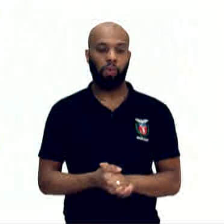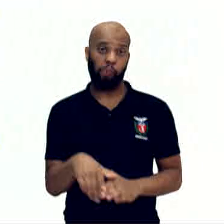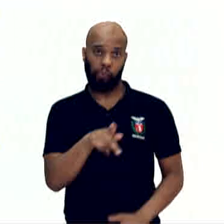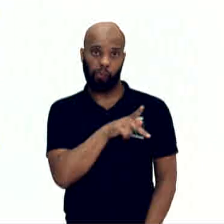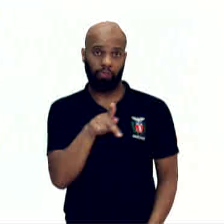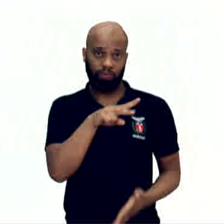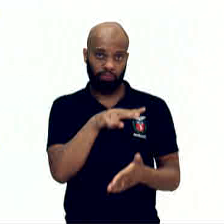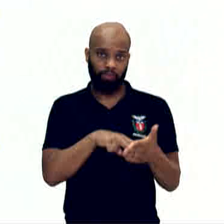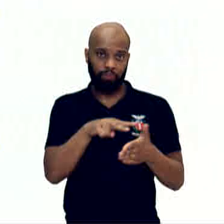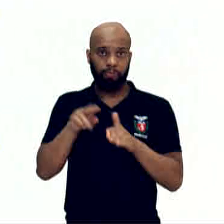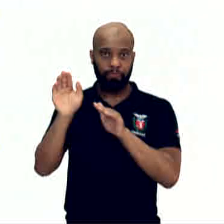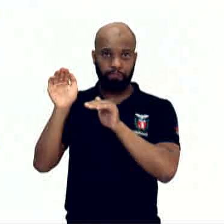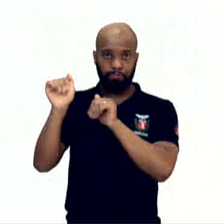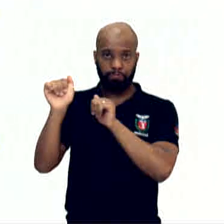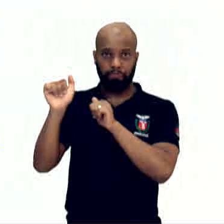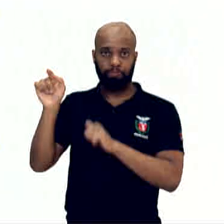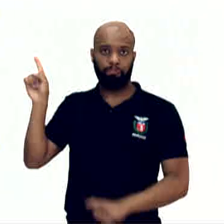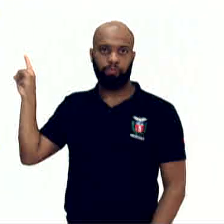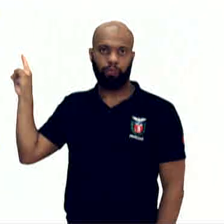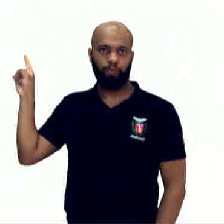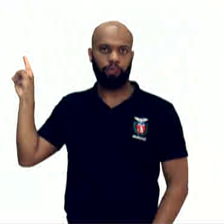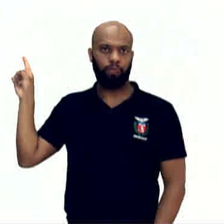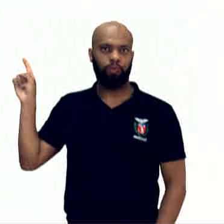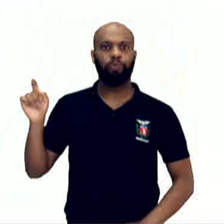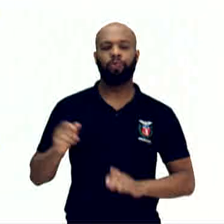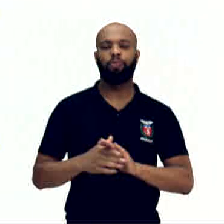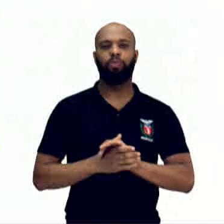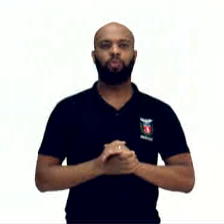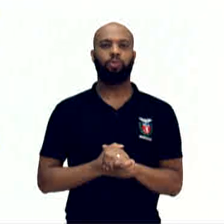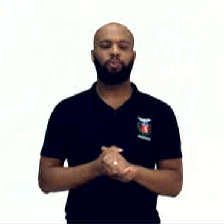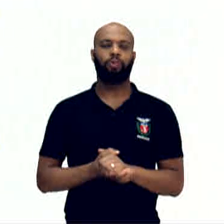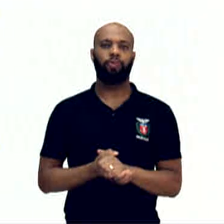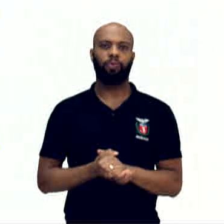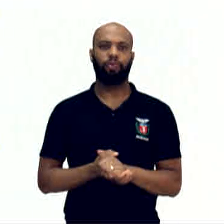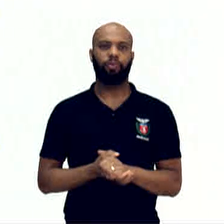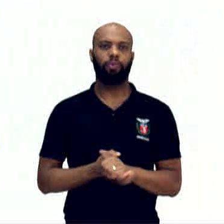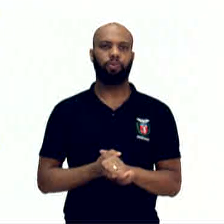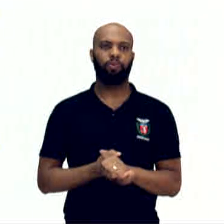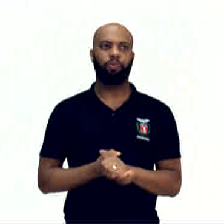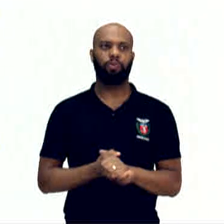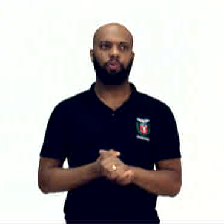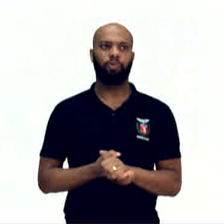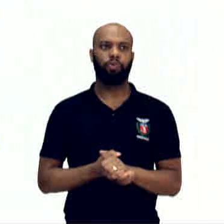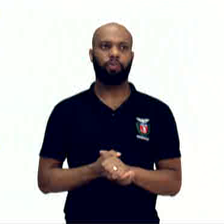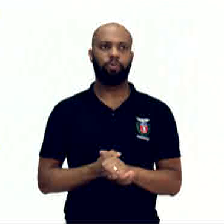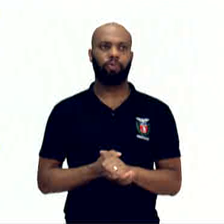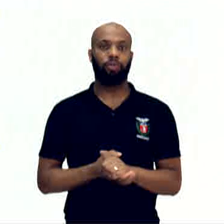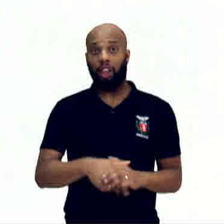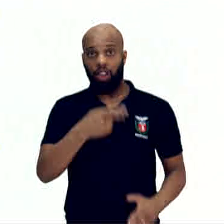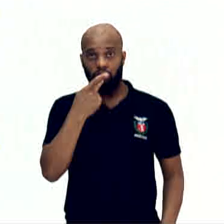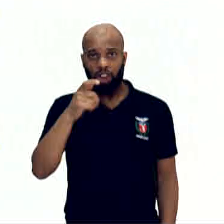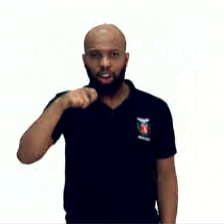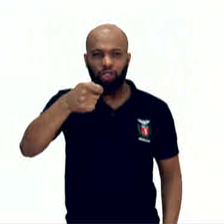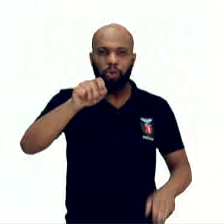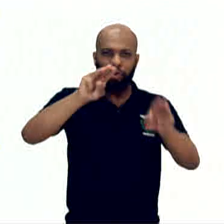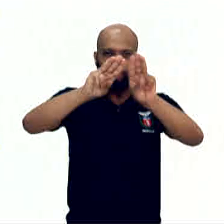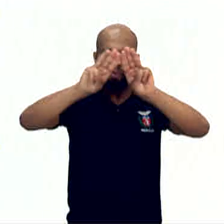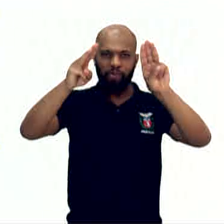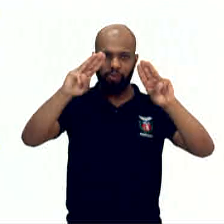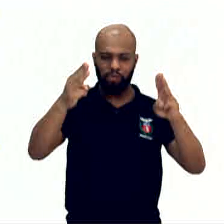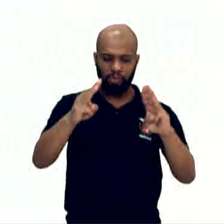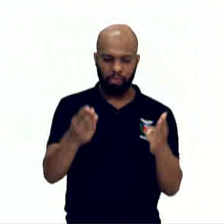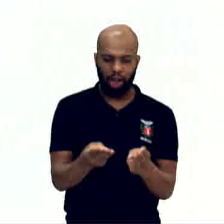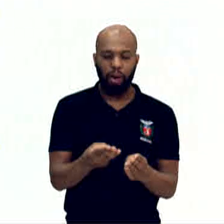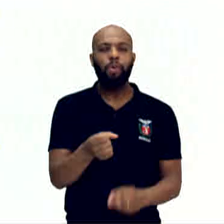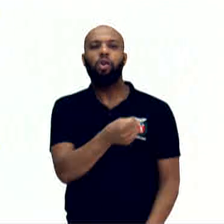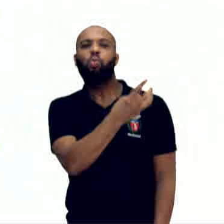Salvadoreños, costarricenses, hondureños, equatorianos, muitos colombianos, olha trazendo para nós a reflexão do mapa. Quantos